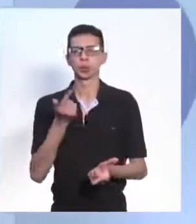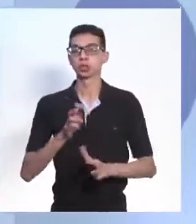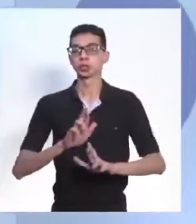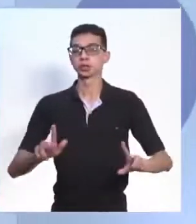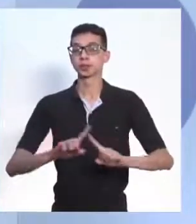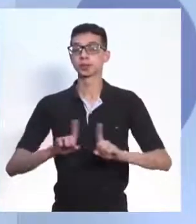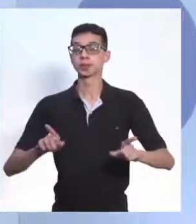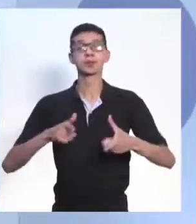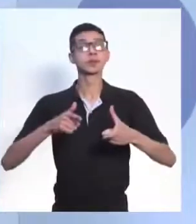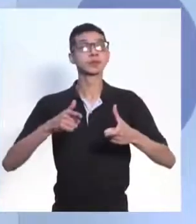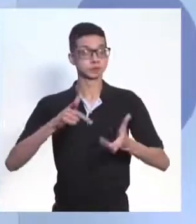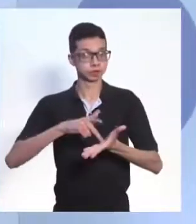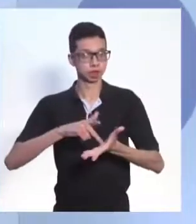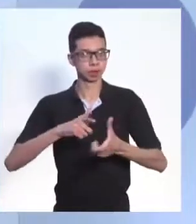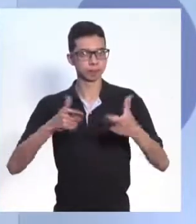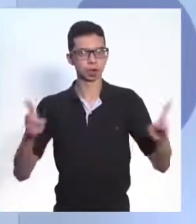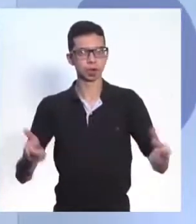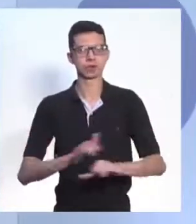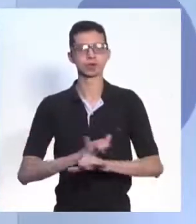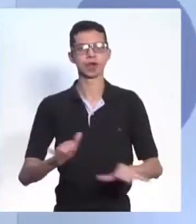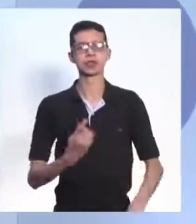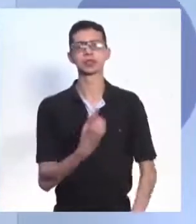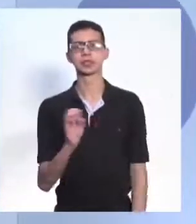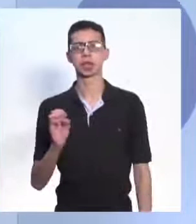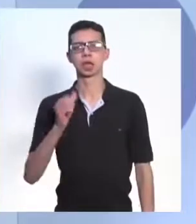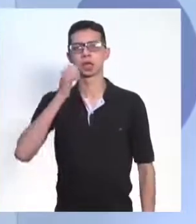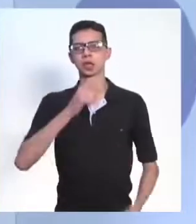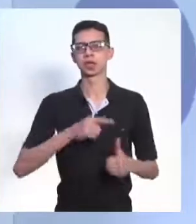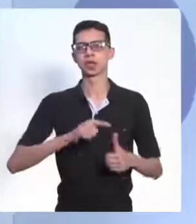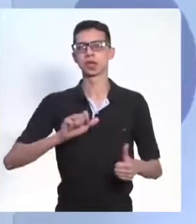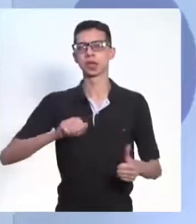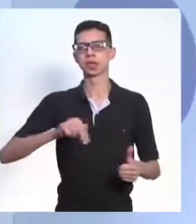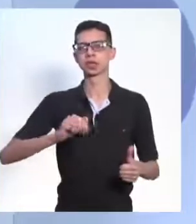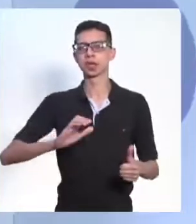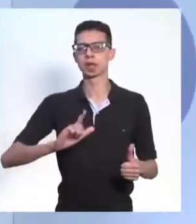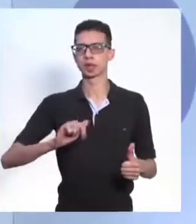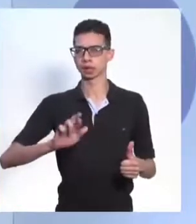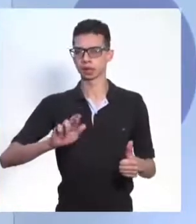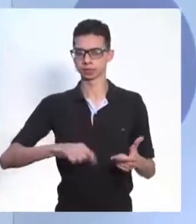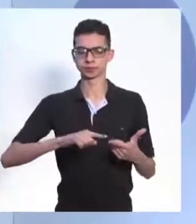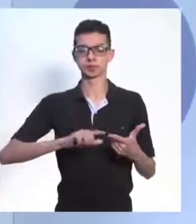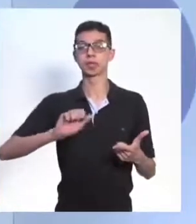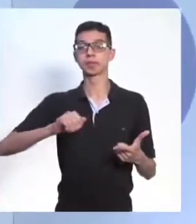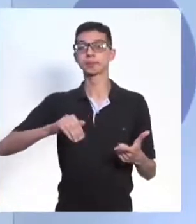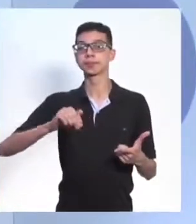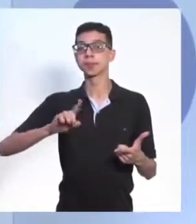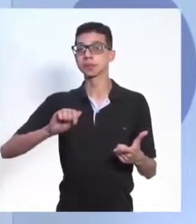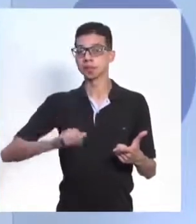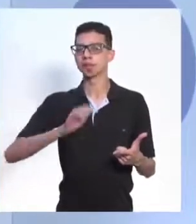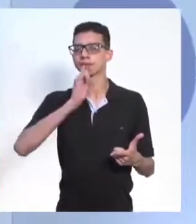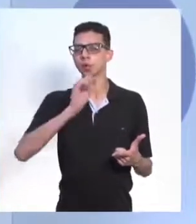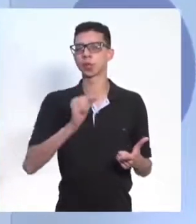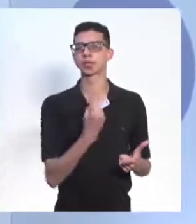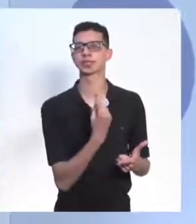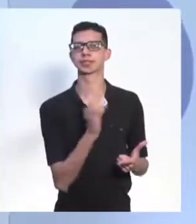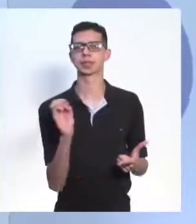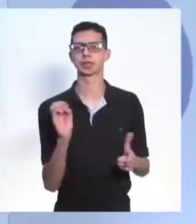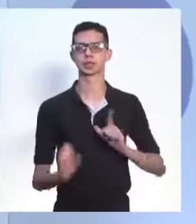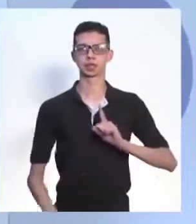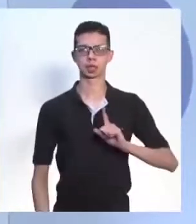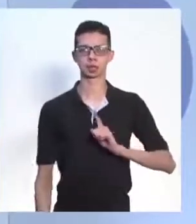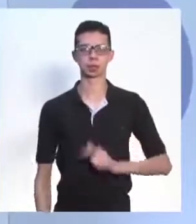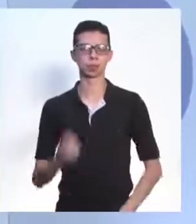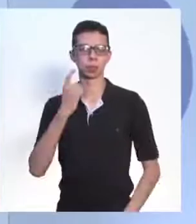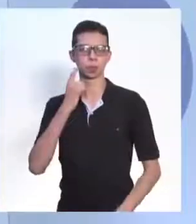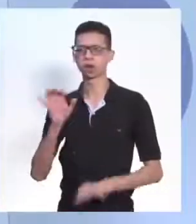aqui 100. Por exemplo, a Ana Clara, a Amanda colocou aqui 100 como 100 balas de goma. É isso